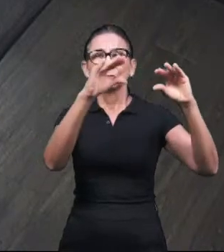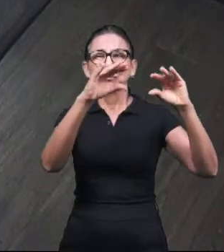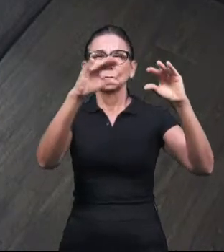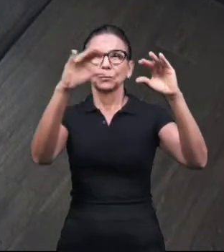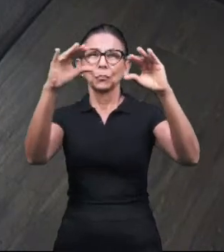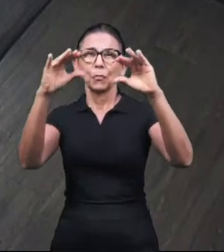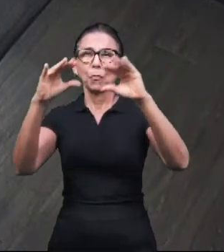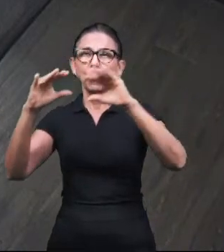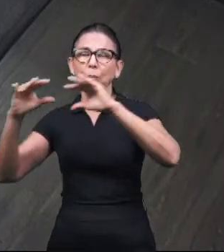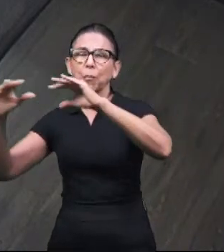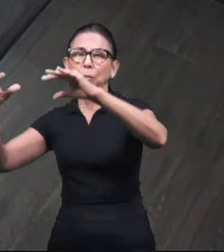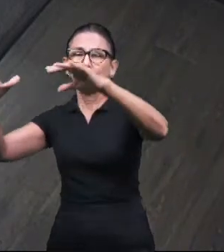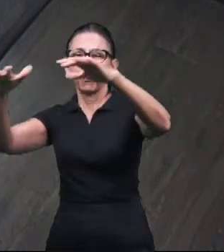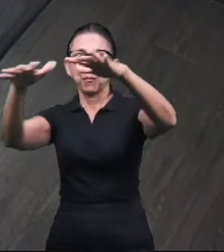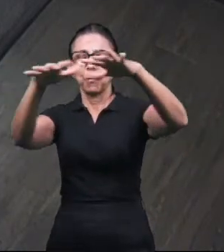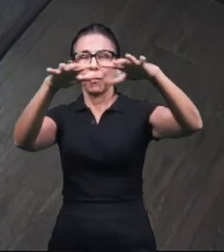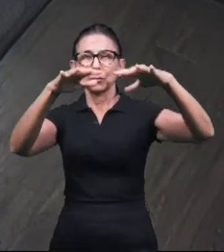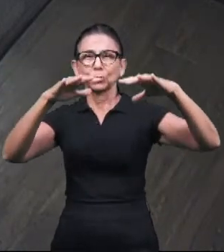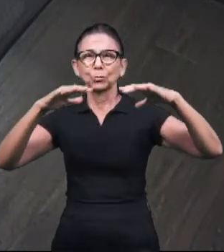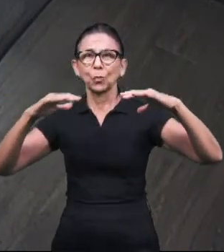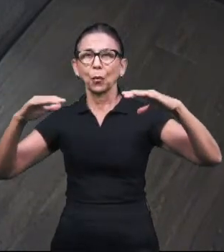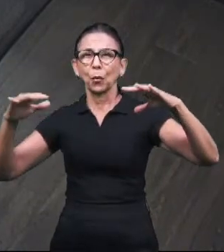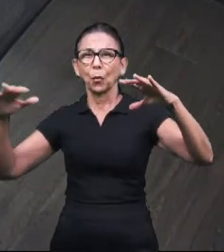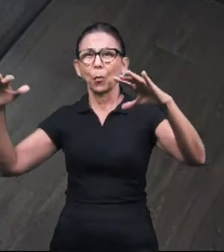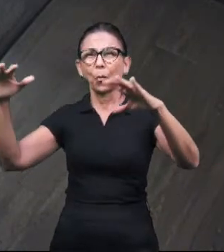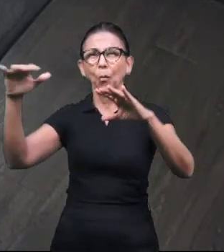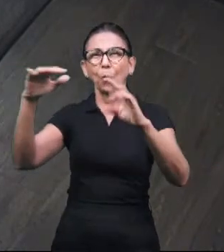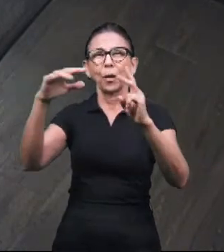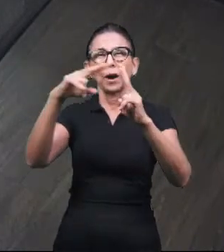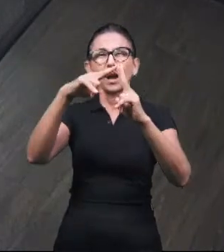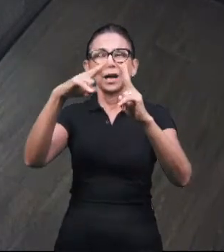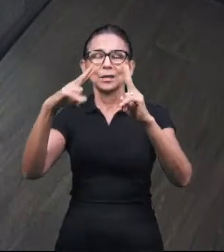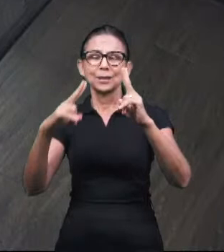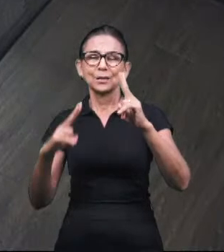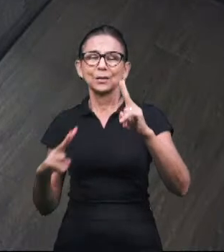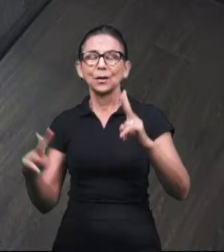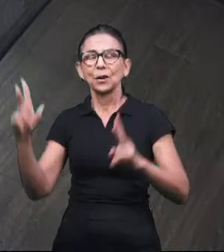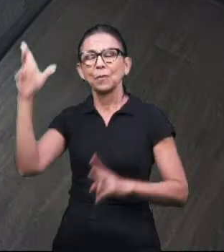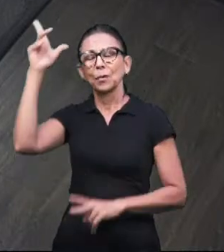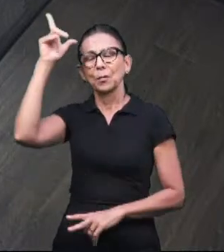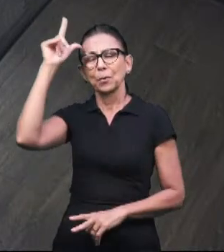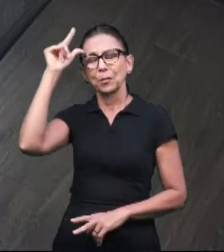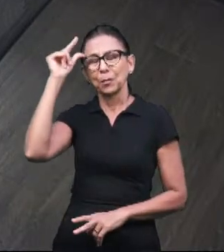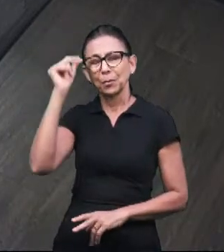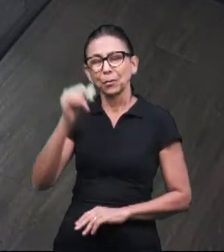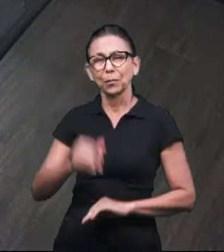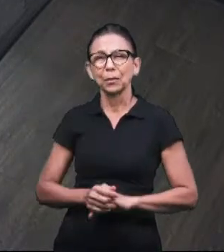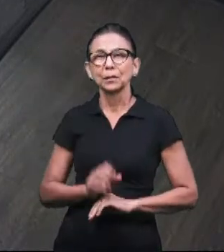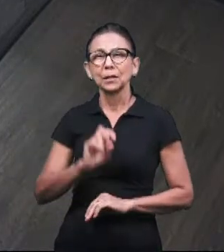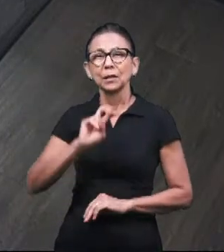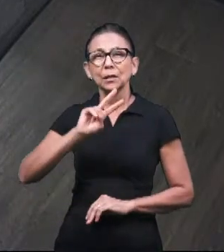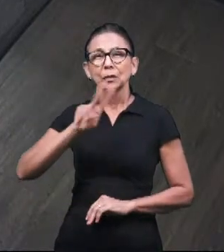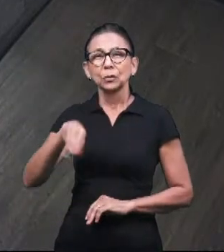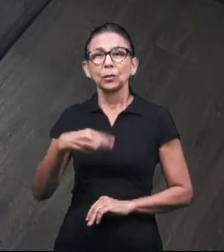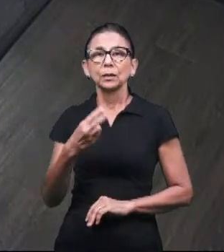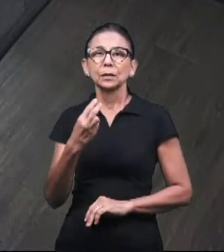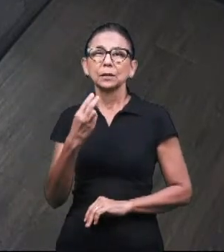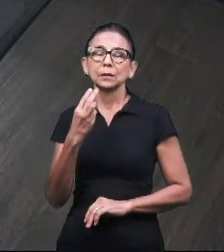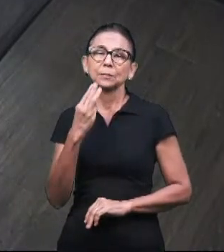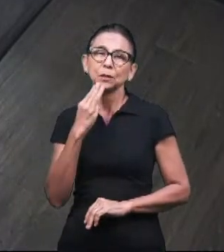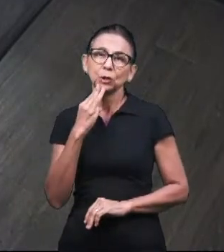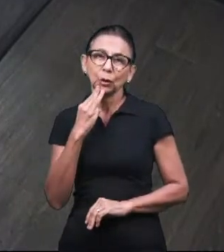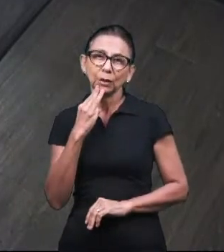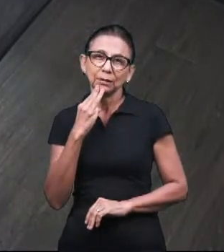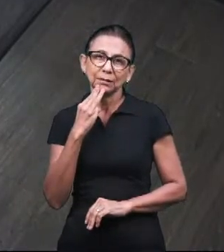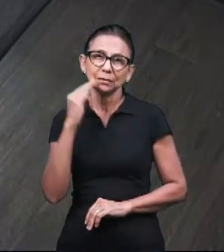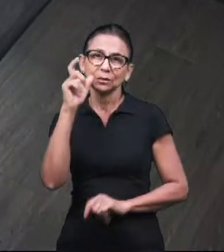nós fomos abençoados com a mensagem do nome de Jesus, chegando a 2 milhões de pessoas naquela tarde em todo o mundo. Uma